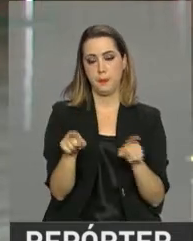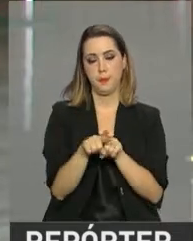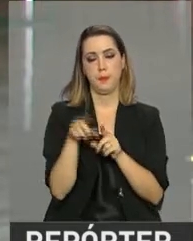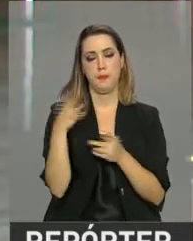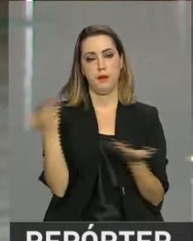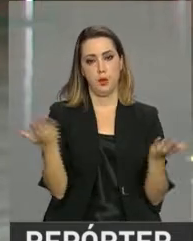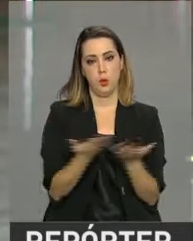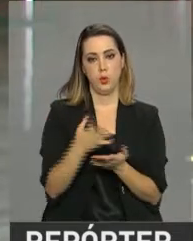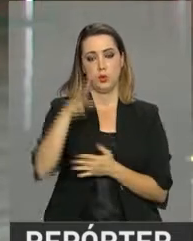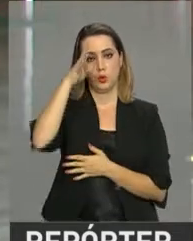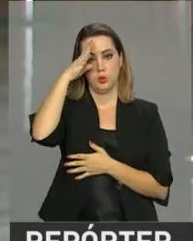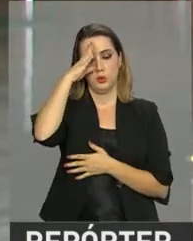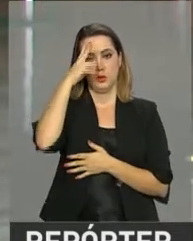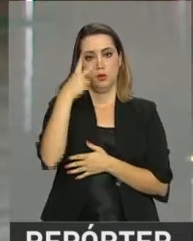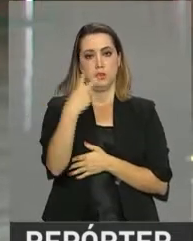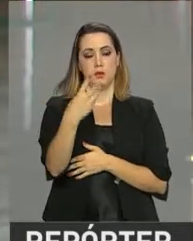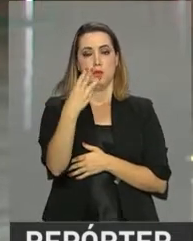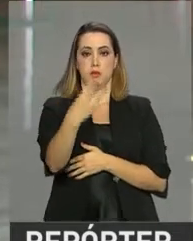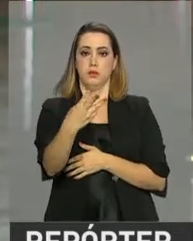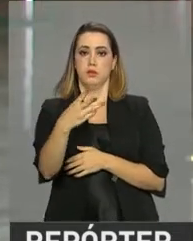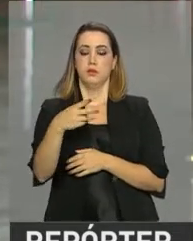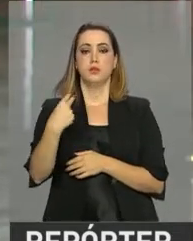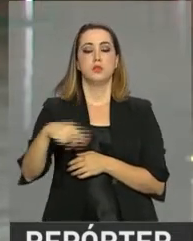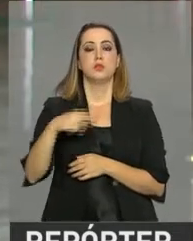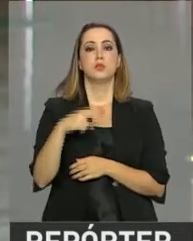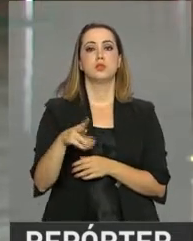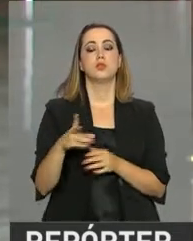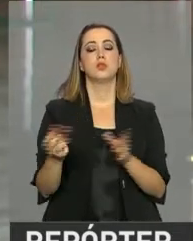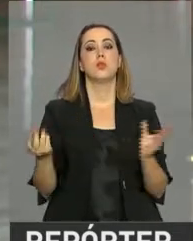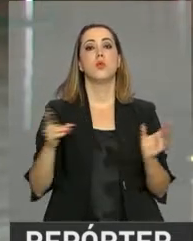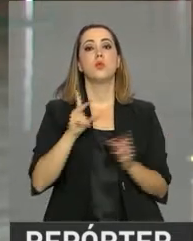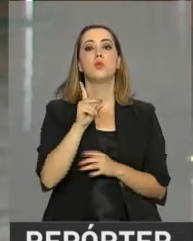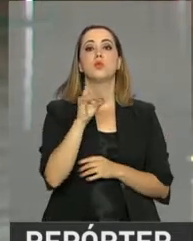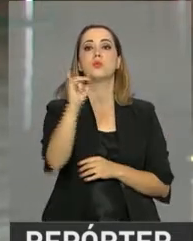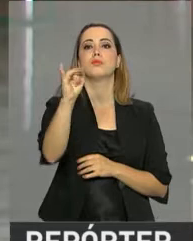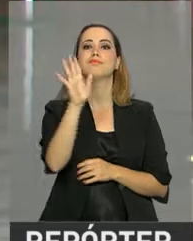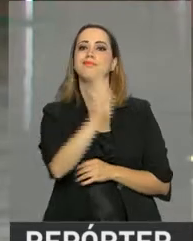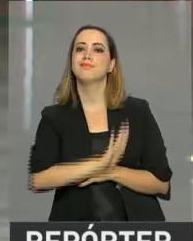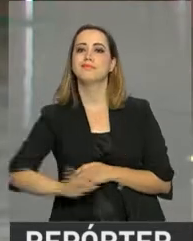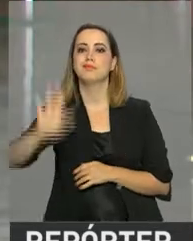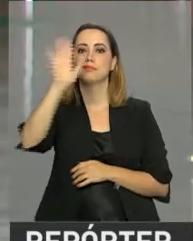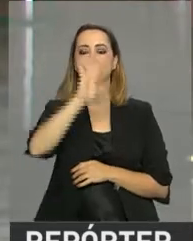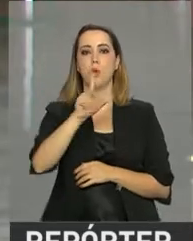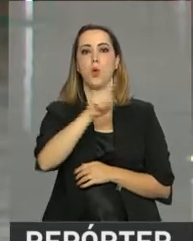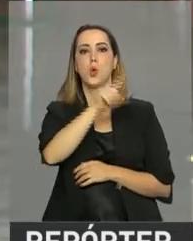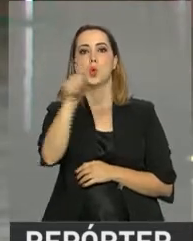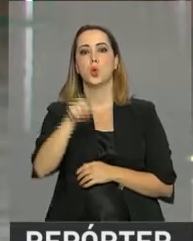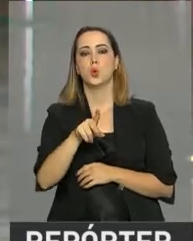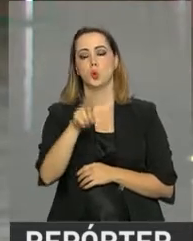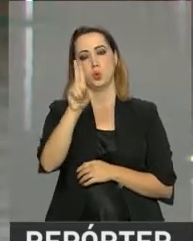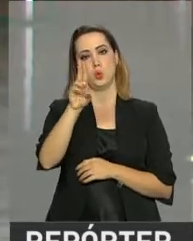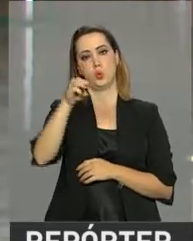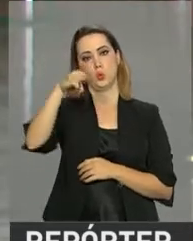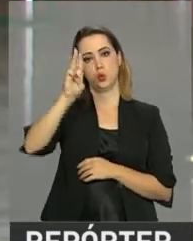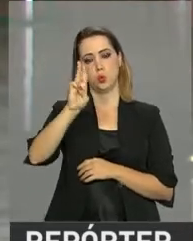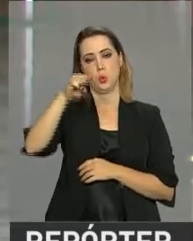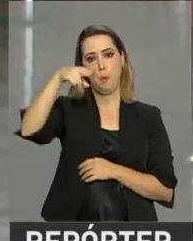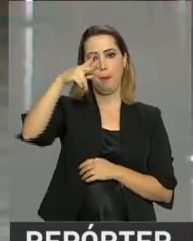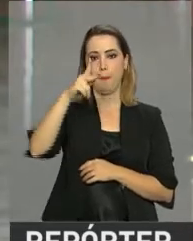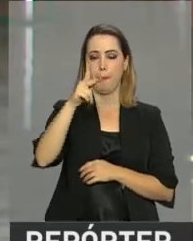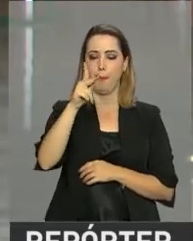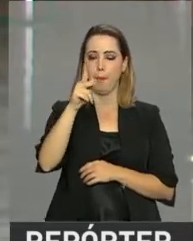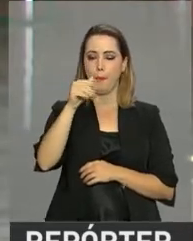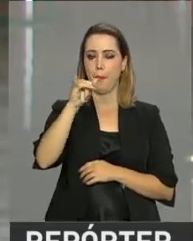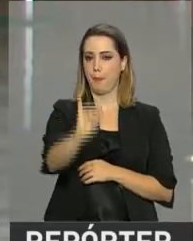23 de novembro todos nós sabemos jaime é comemorado no brasil o dia nacional de zumbi dos palmares e o dia nacional da